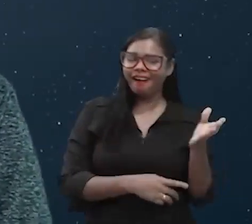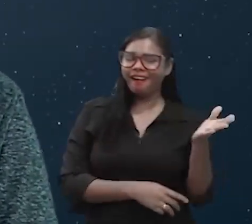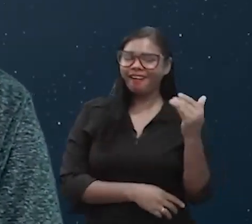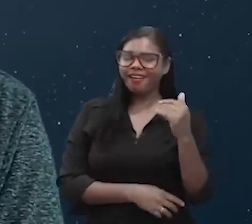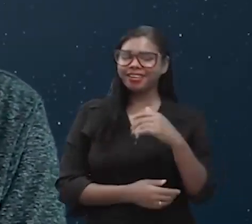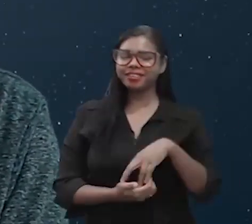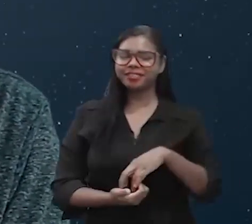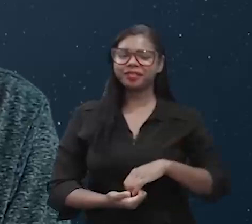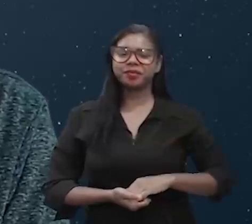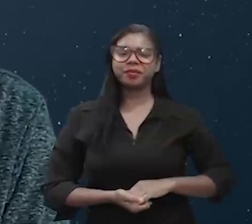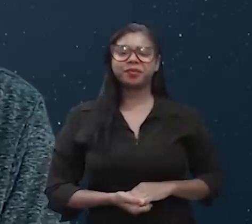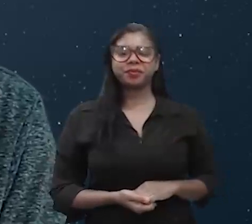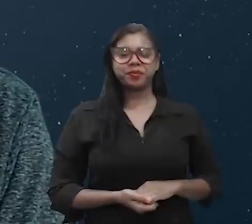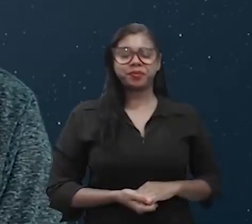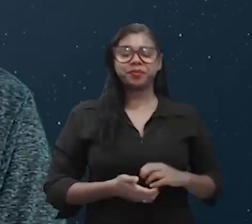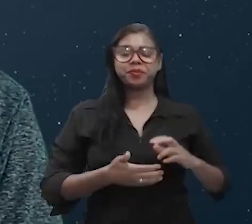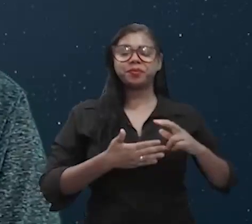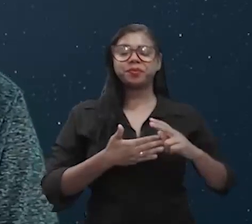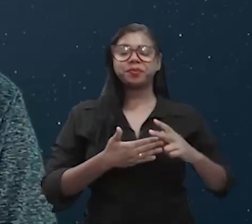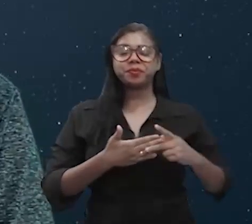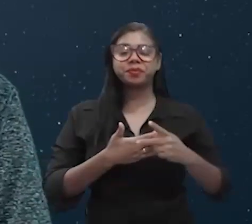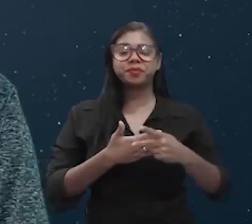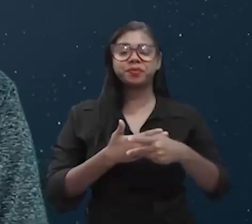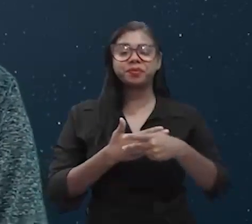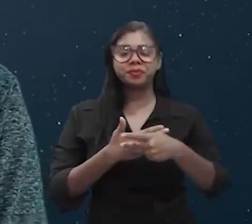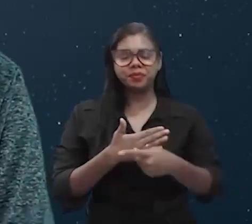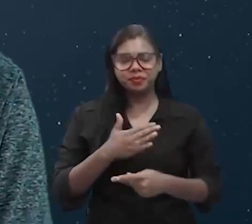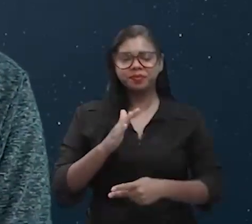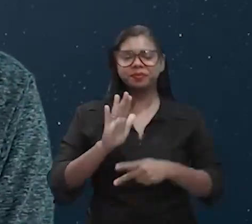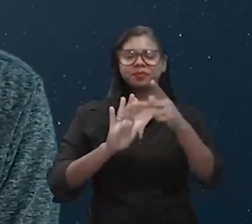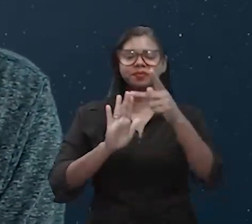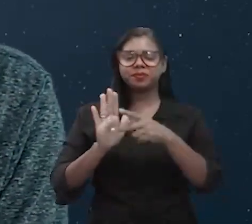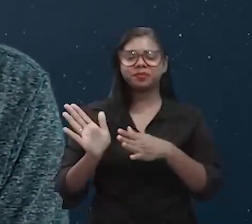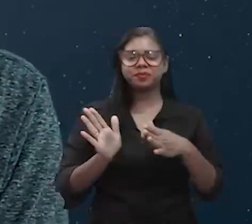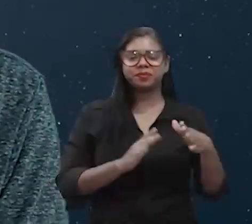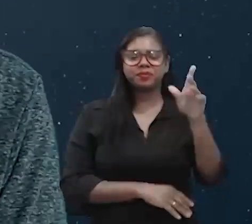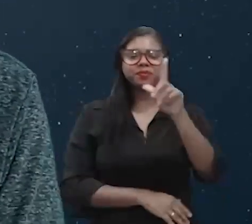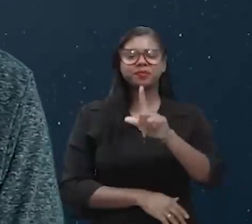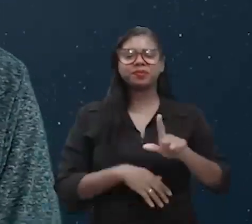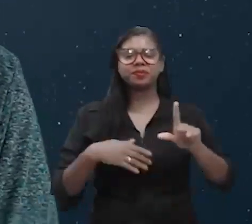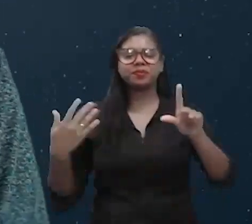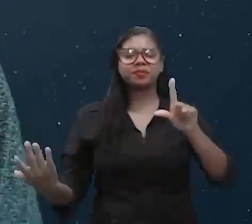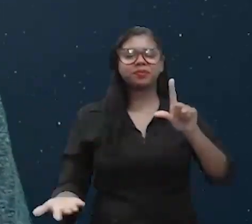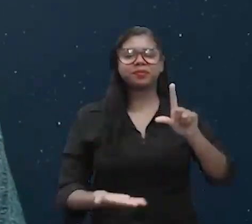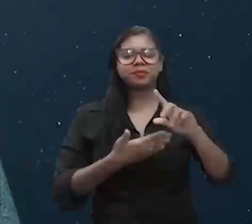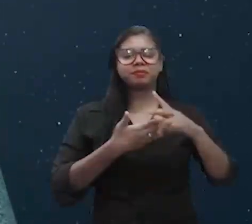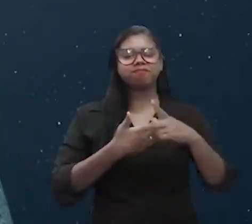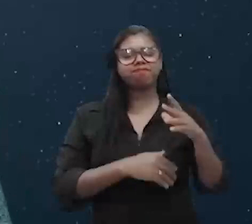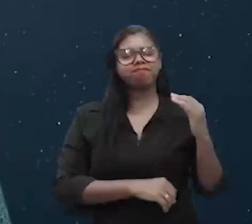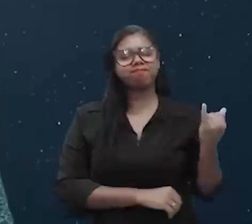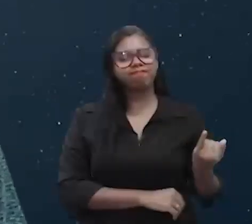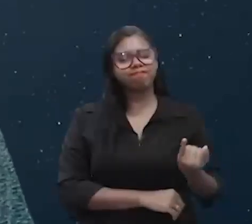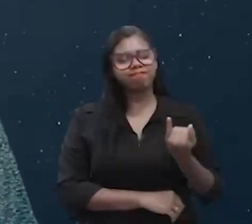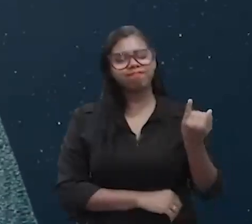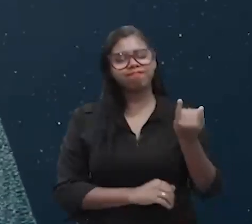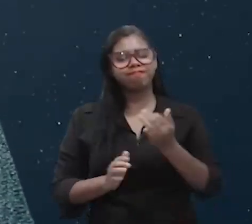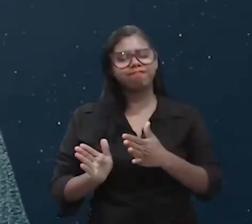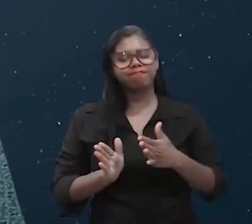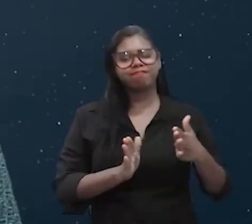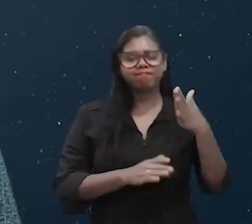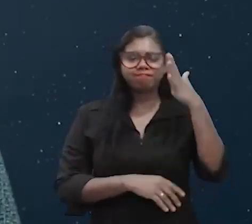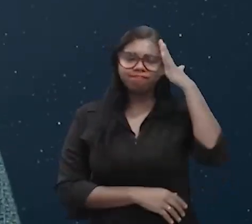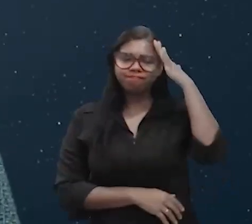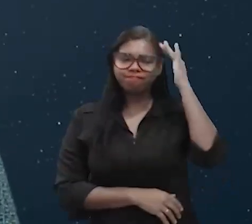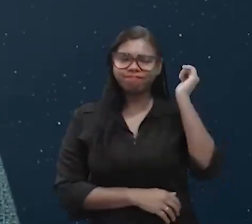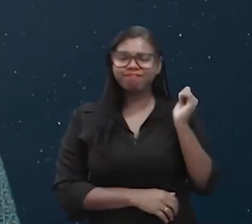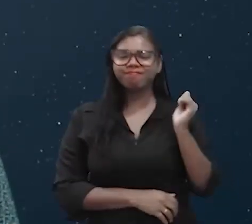Estamos continuando a nossa programação de literatura, este período tão importante, e saiba de uma coisa, é